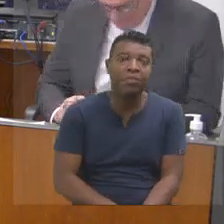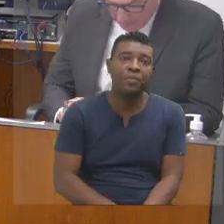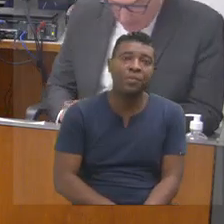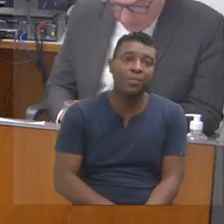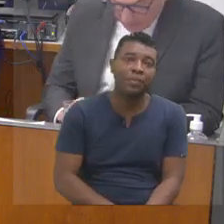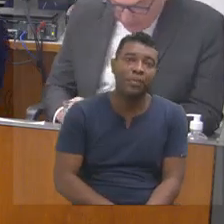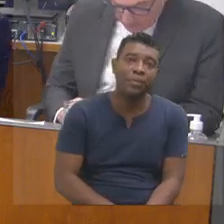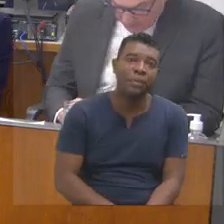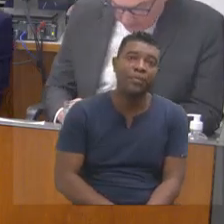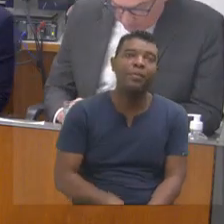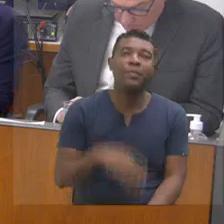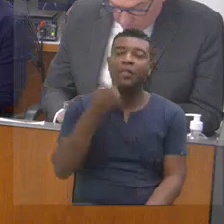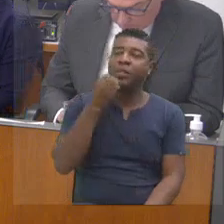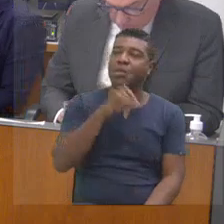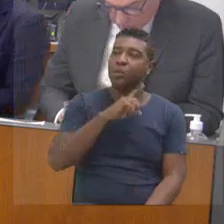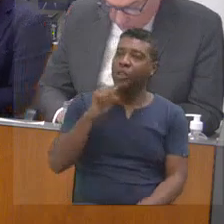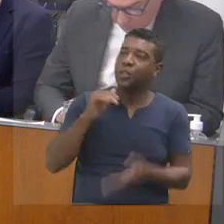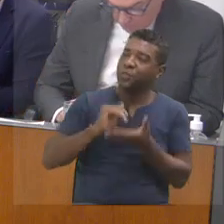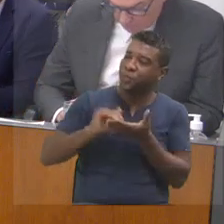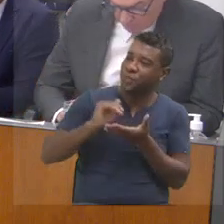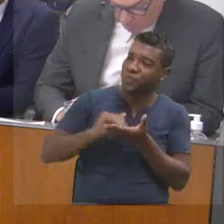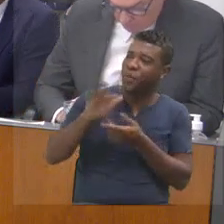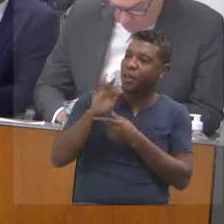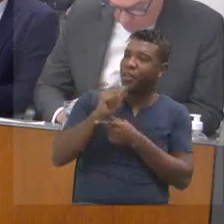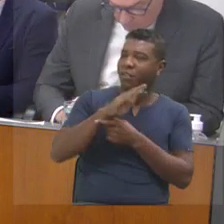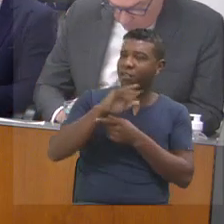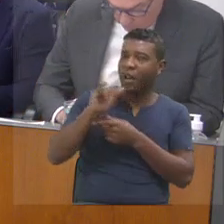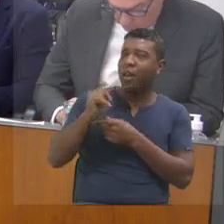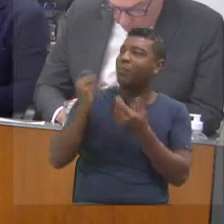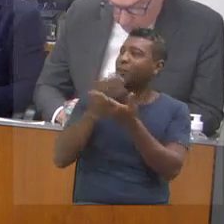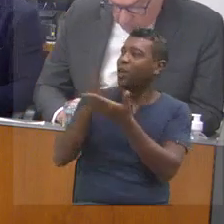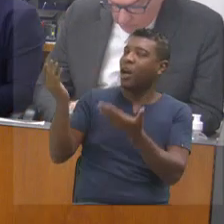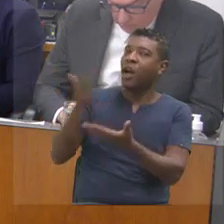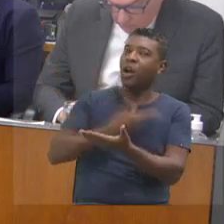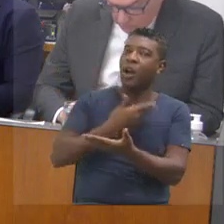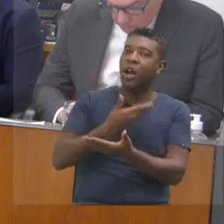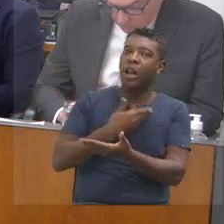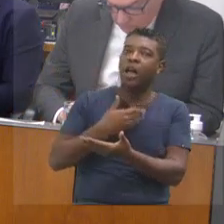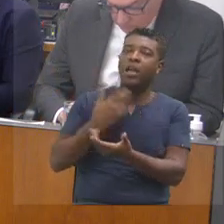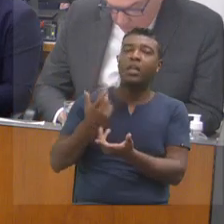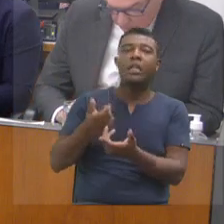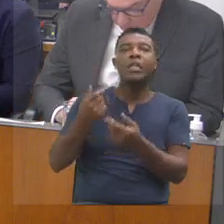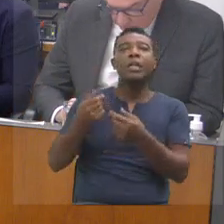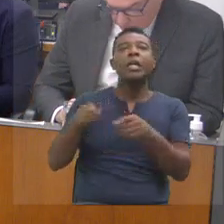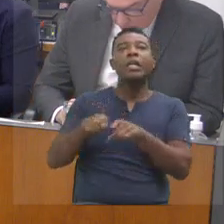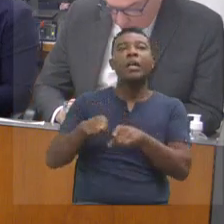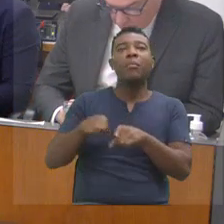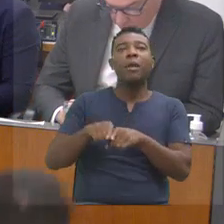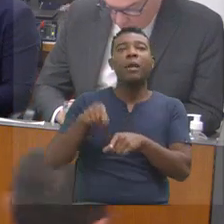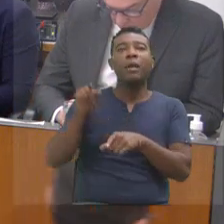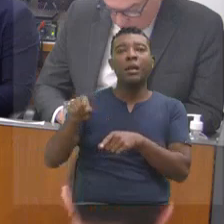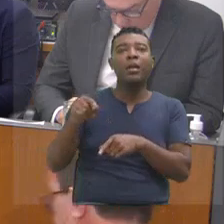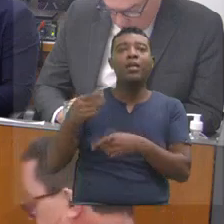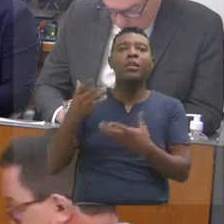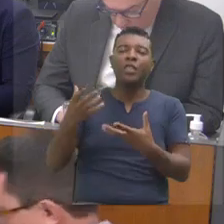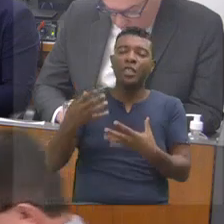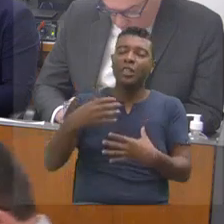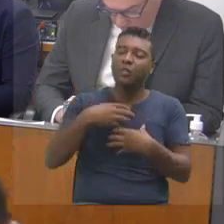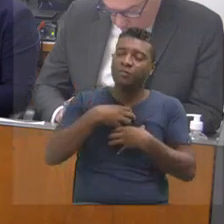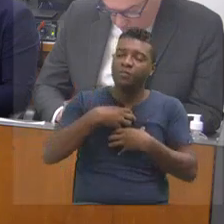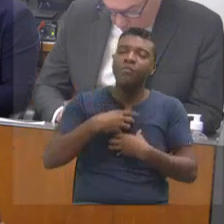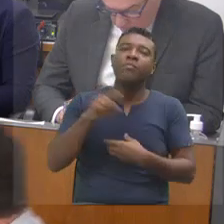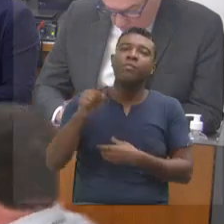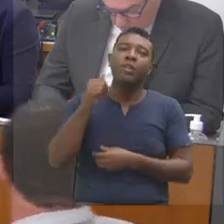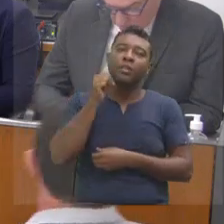Bom dia secretário Fábio Bom dia a todos os colegas deputados apesar da ausência dele eu também queria registrar os meus sentimentos pelo